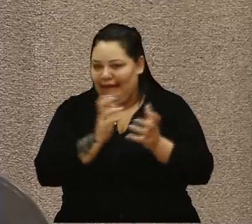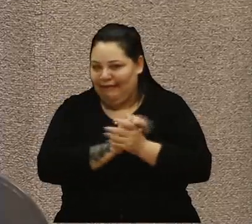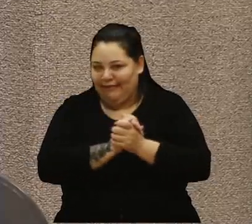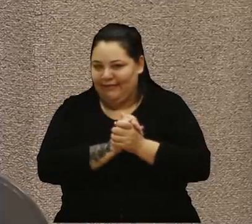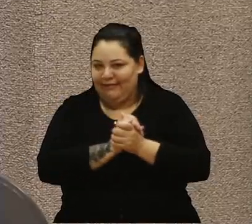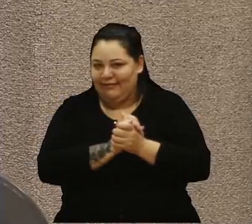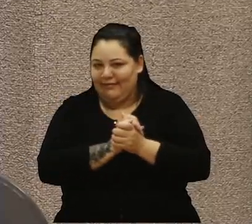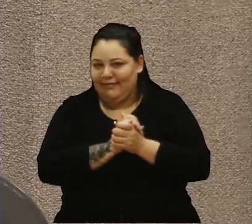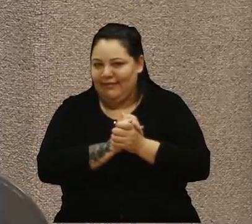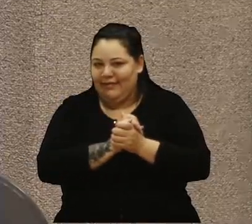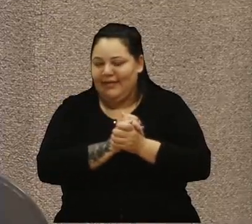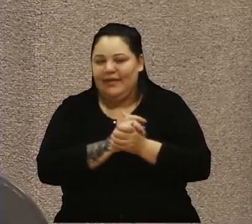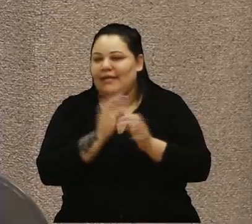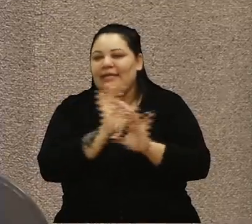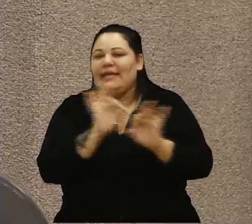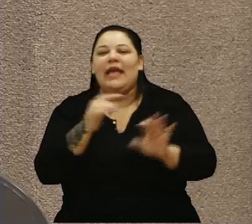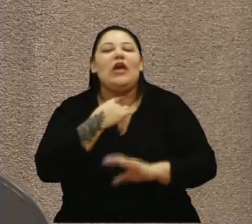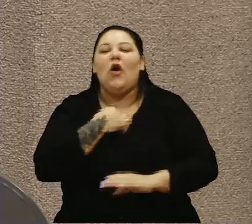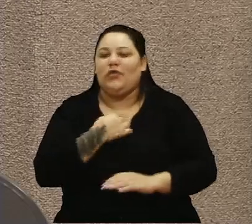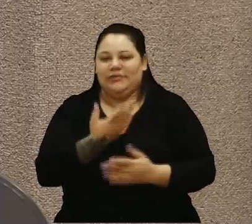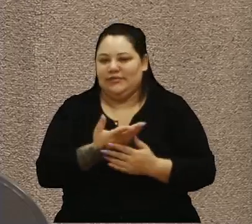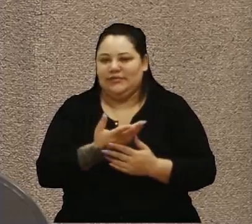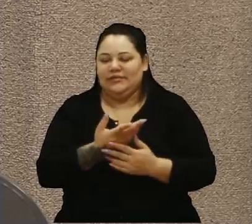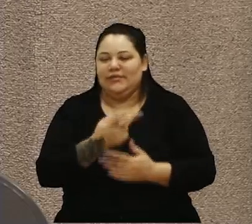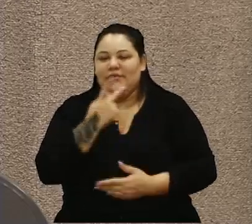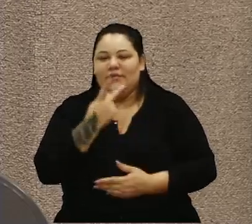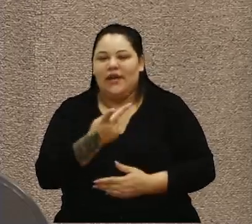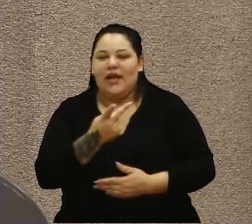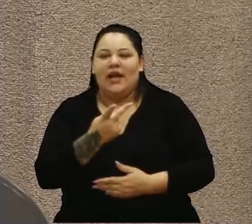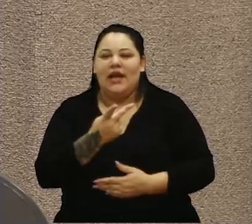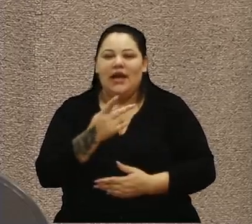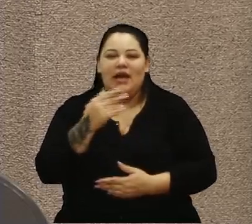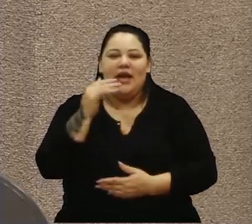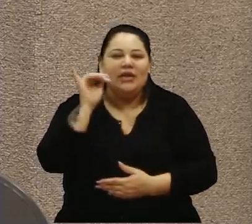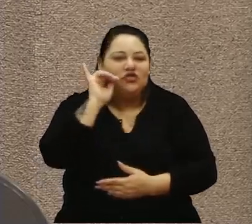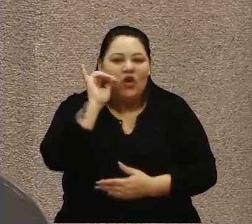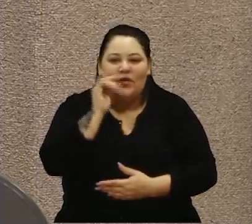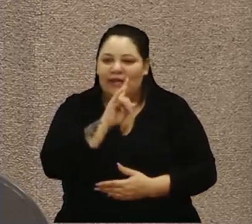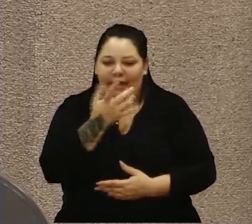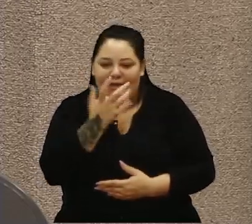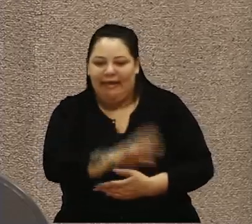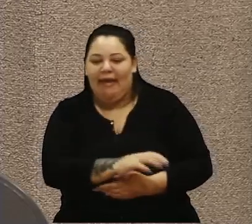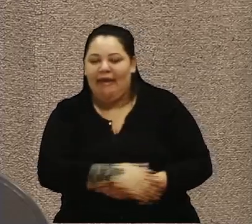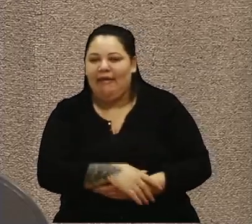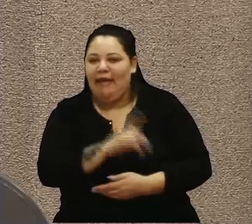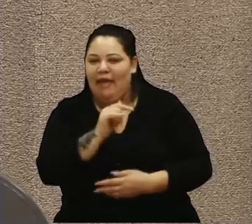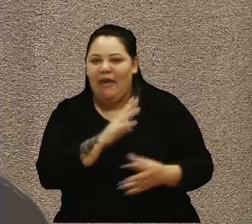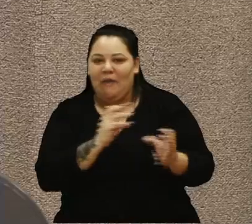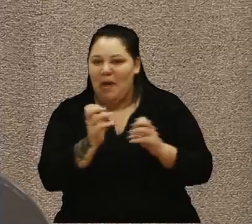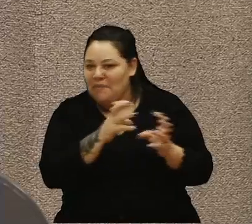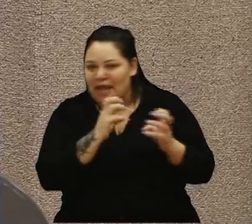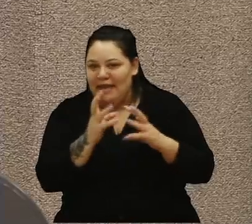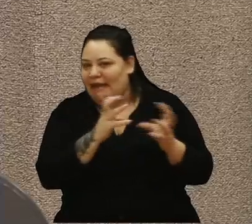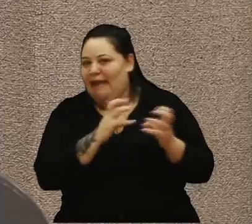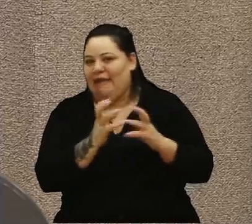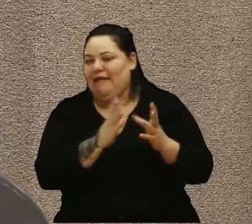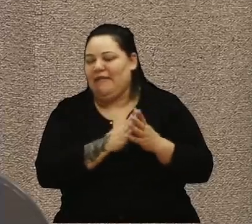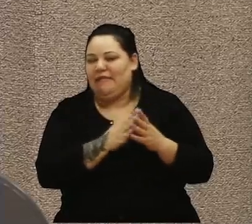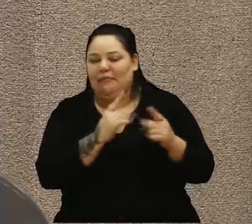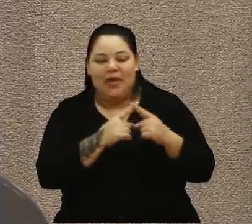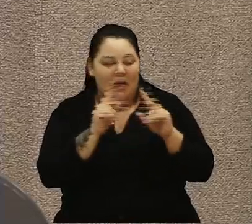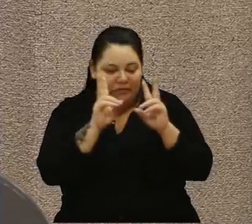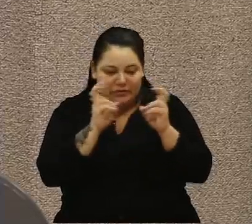Ninguém. Né? Não vamos ser hipócritas. Ninguém quer. É uma briga, é um